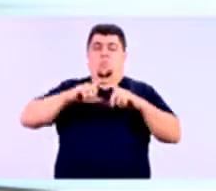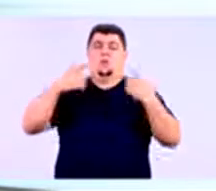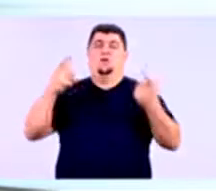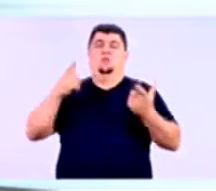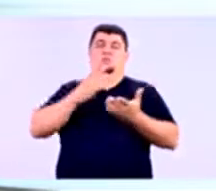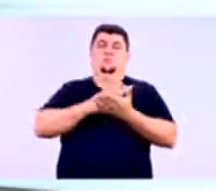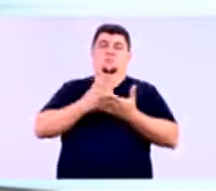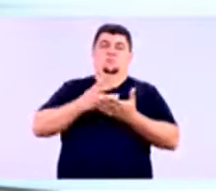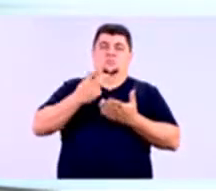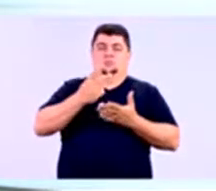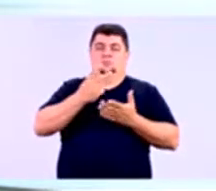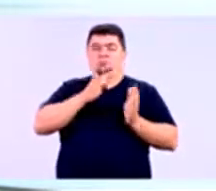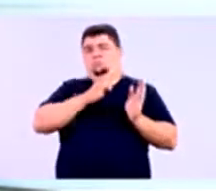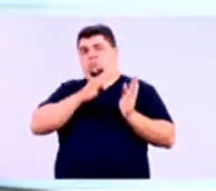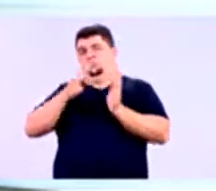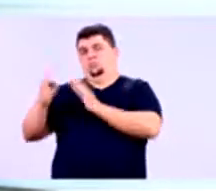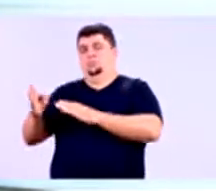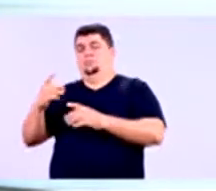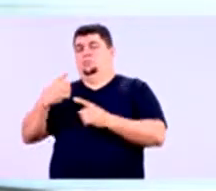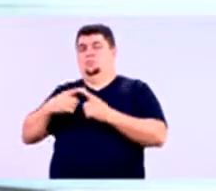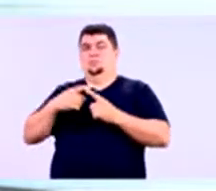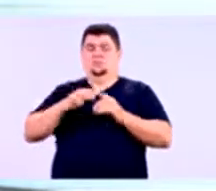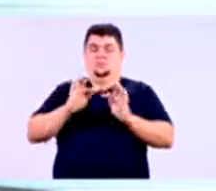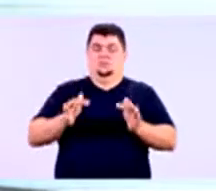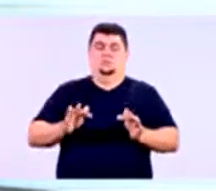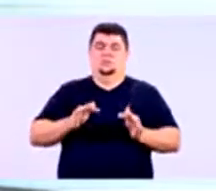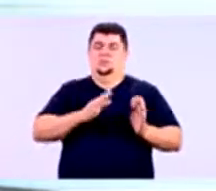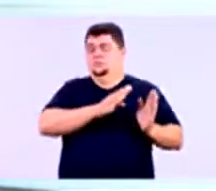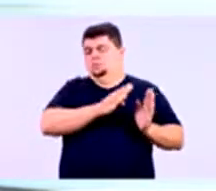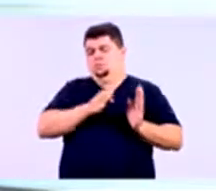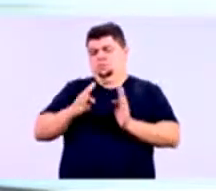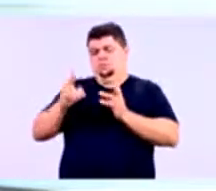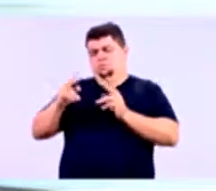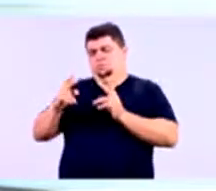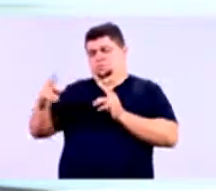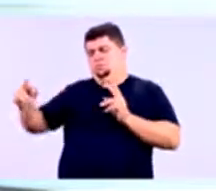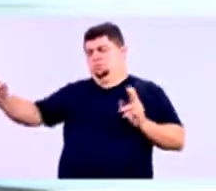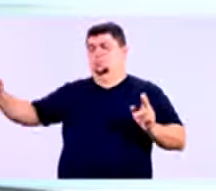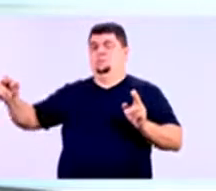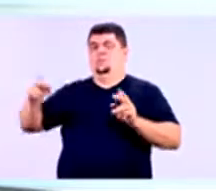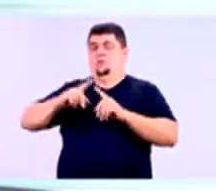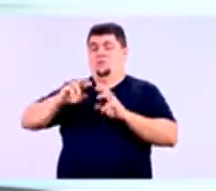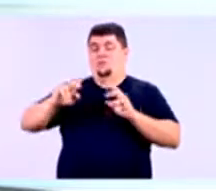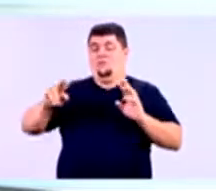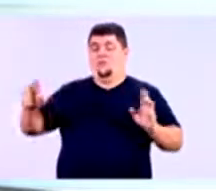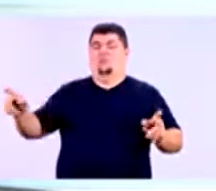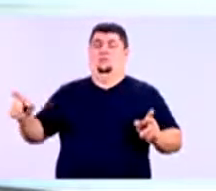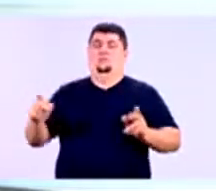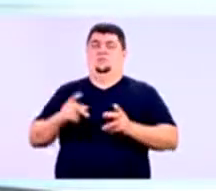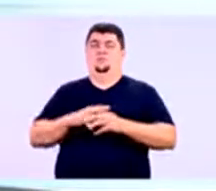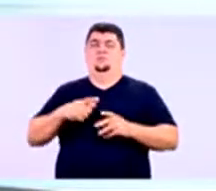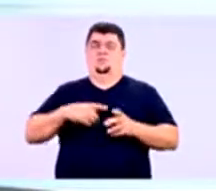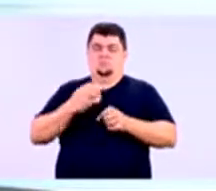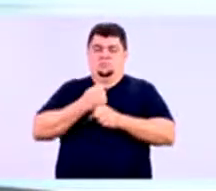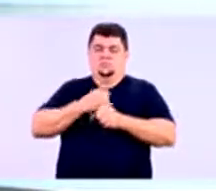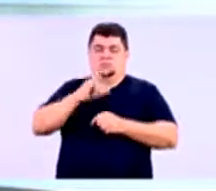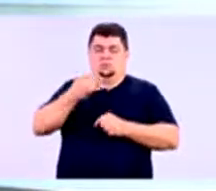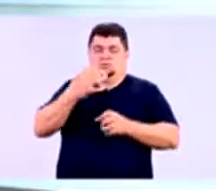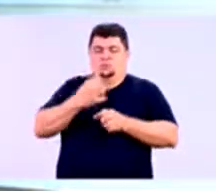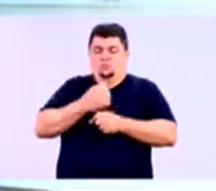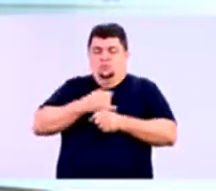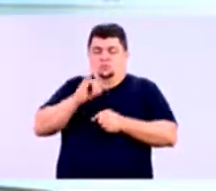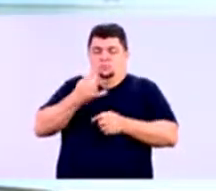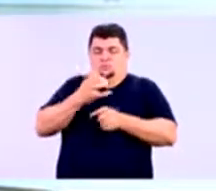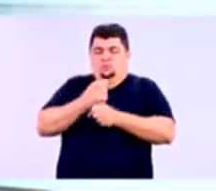partir do segundo período do que em juros simples, porque a capitalização de juros sobre juros aumenta o valor da